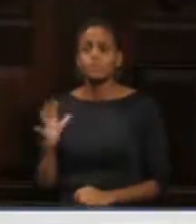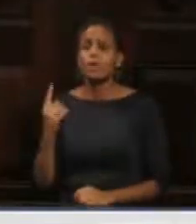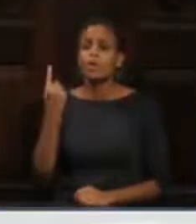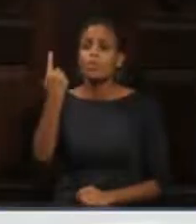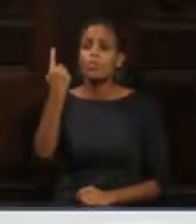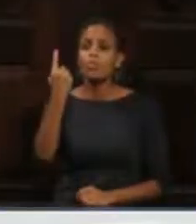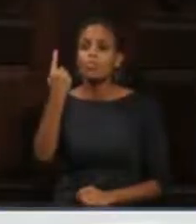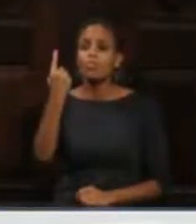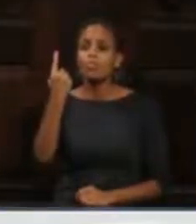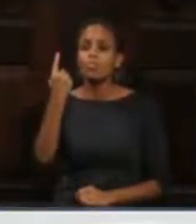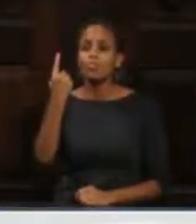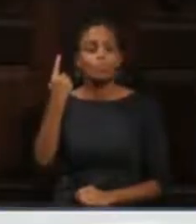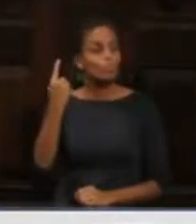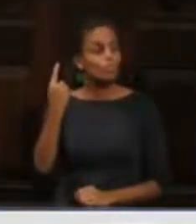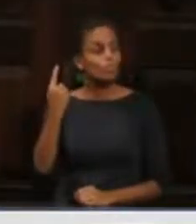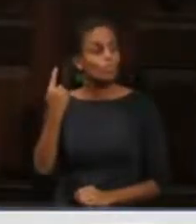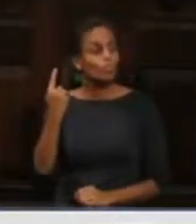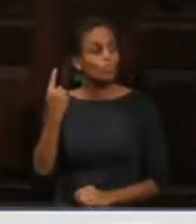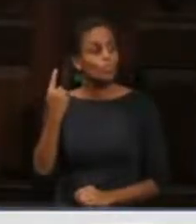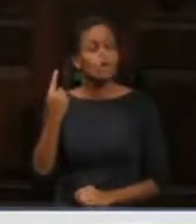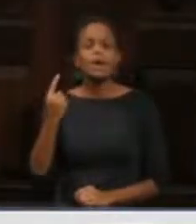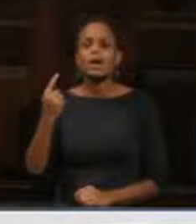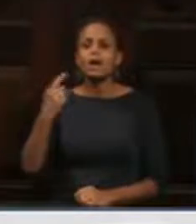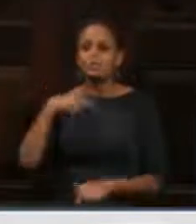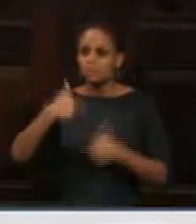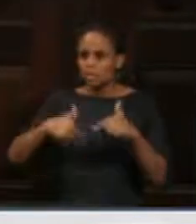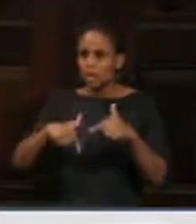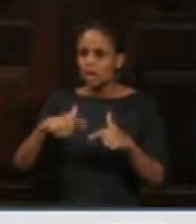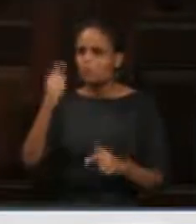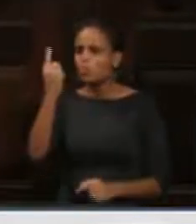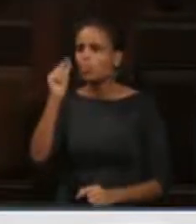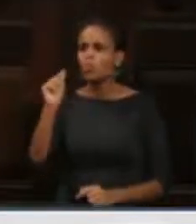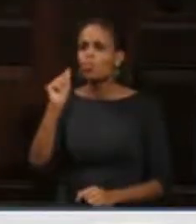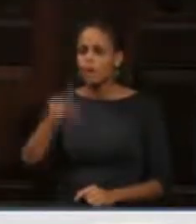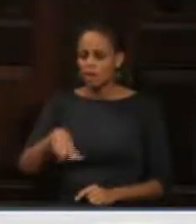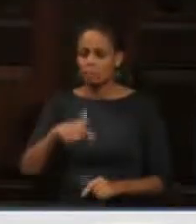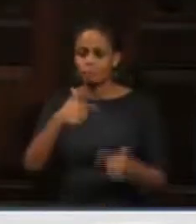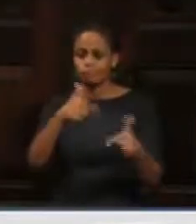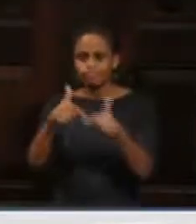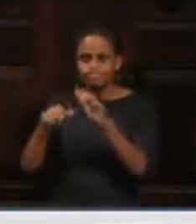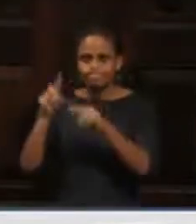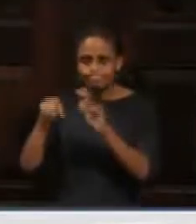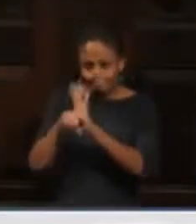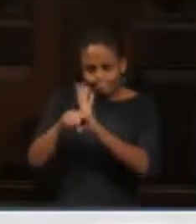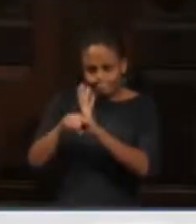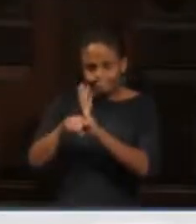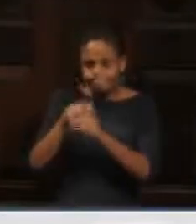é fiscalizar. E eu vou fiscalizar, doa a quem doer.